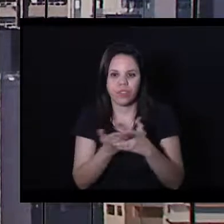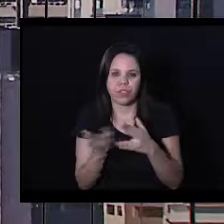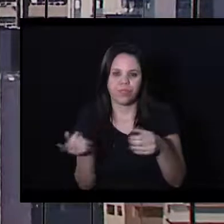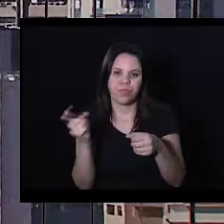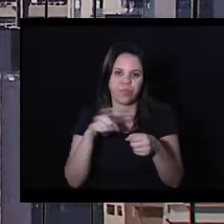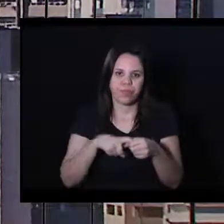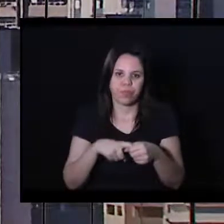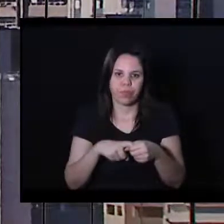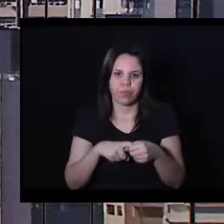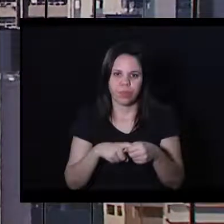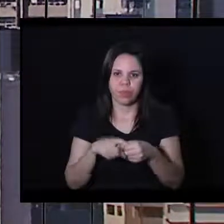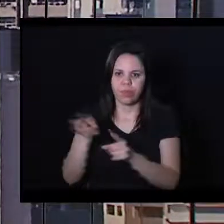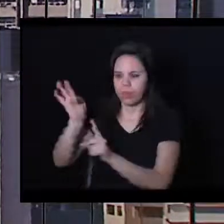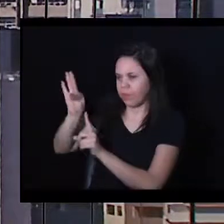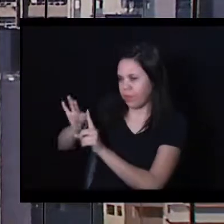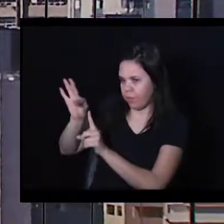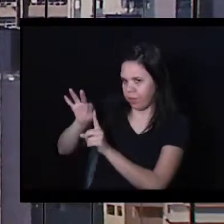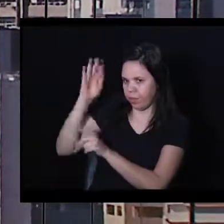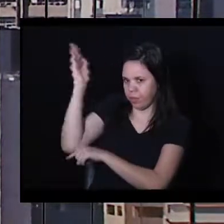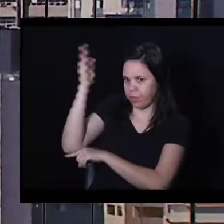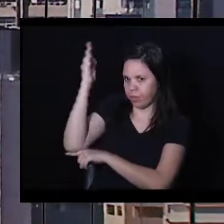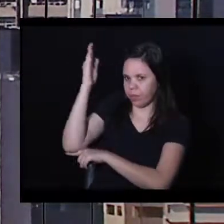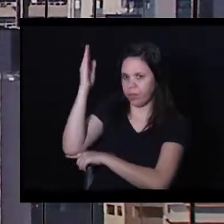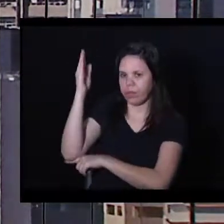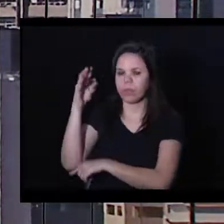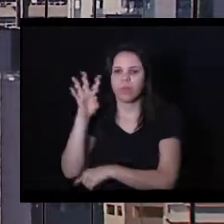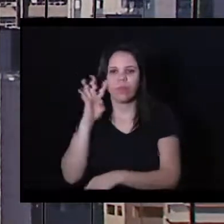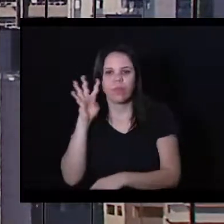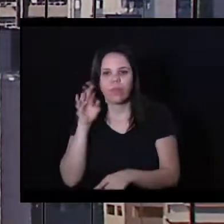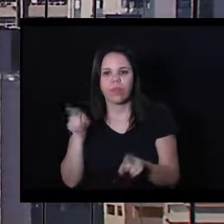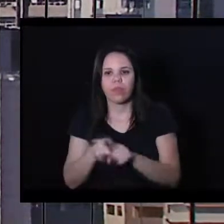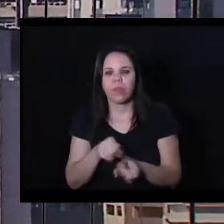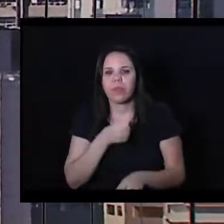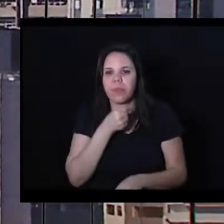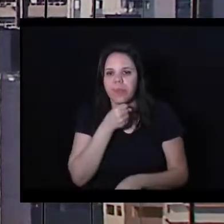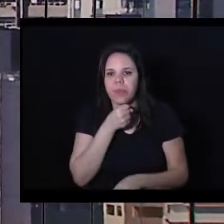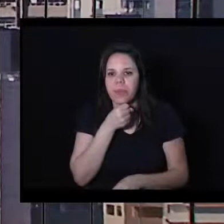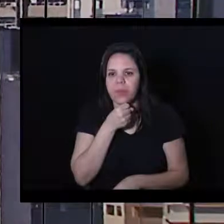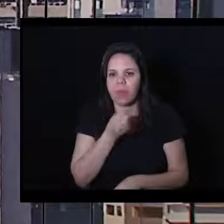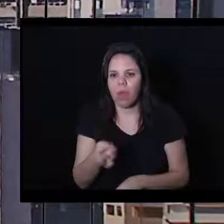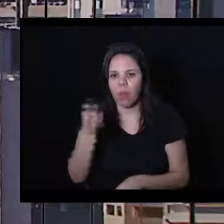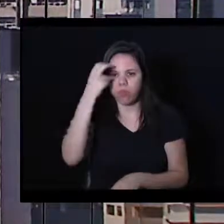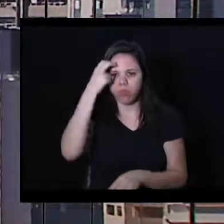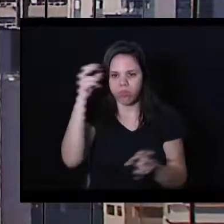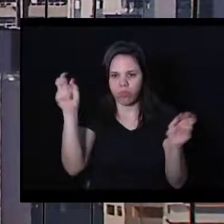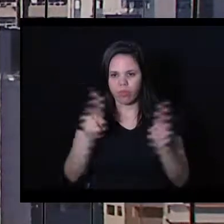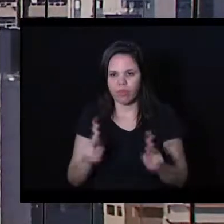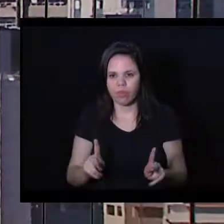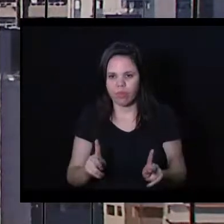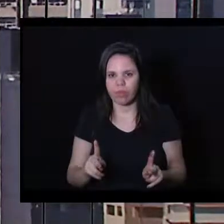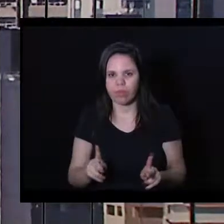volta, a previsão do tempo para esta quarta-feira. Reportagem sobre a cultura da paz, Templo da Sukio